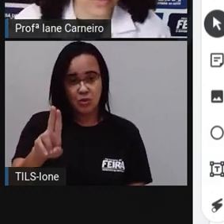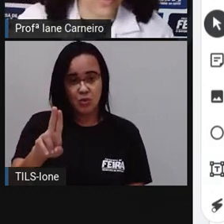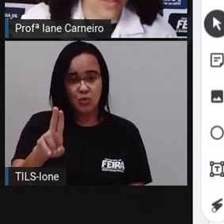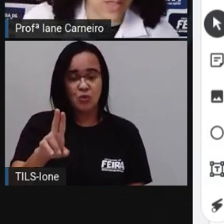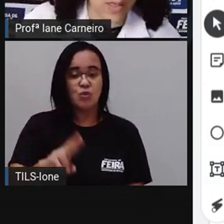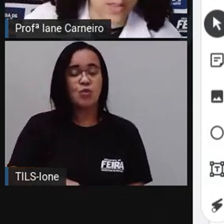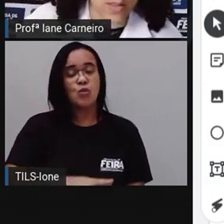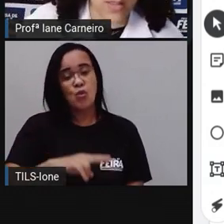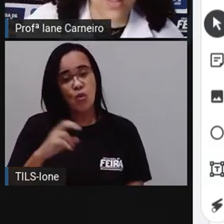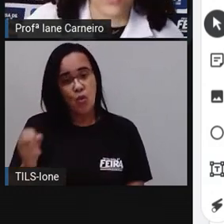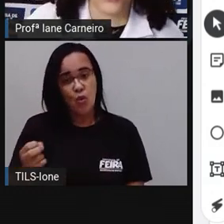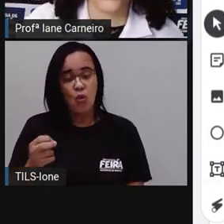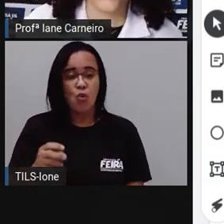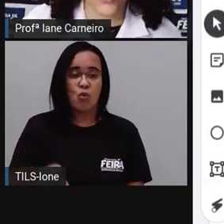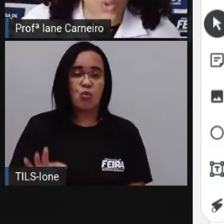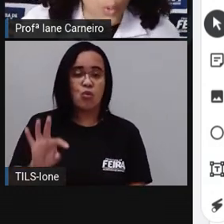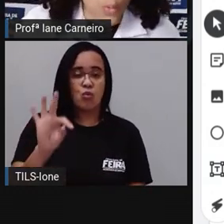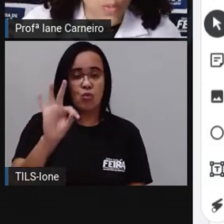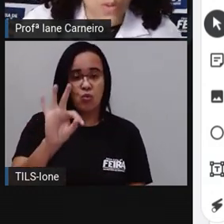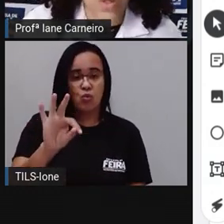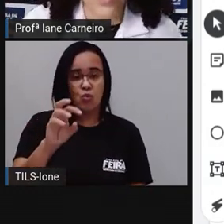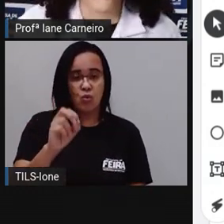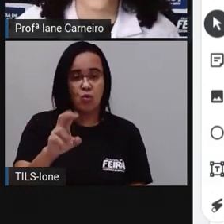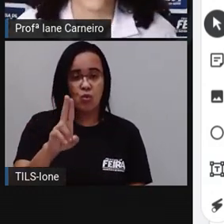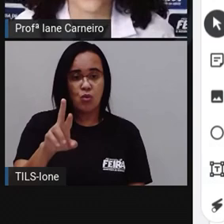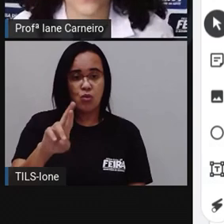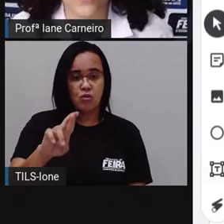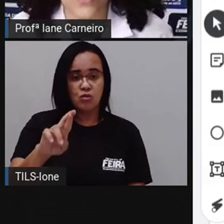touro? Ó. Touro.